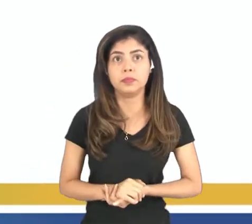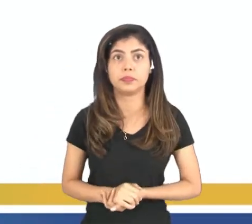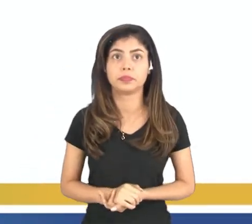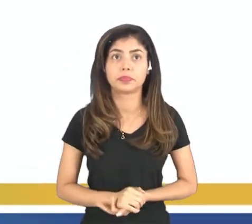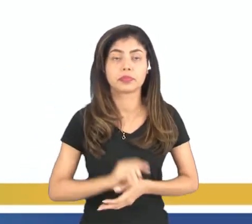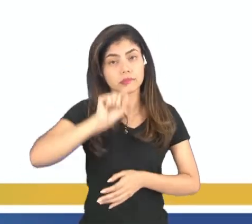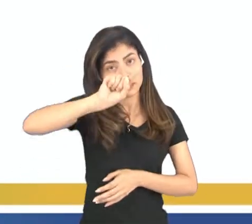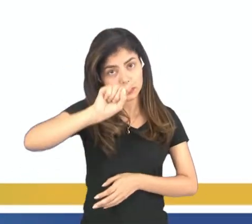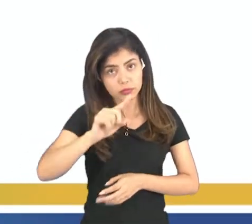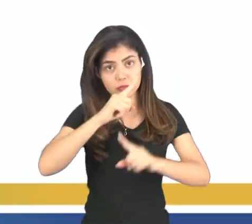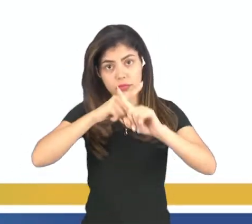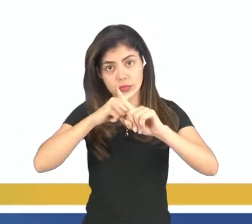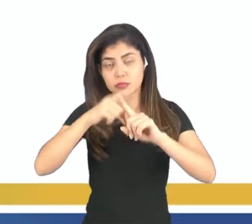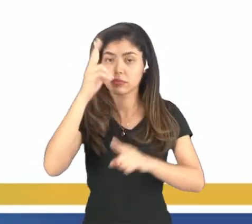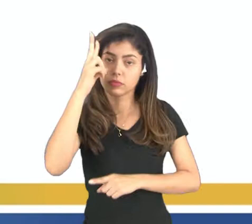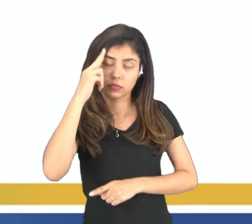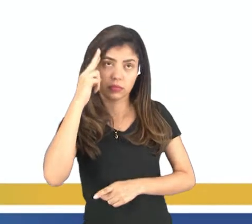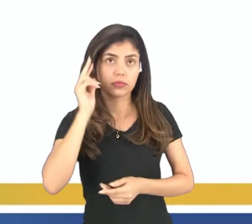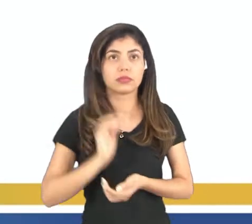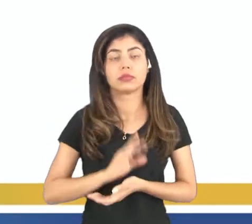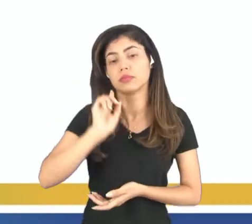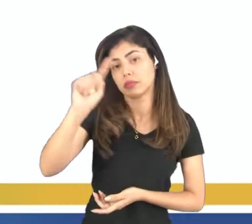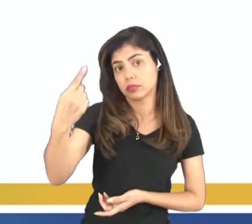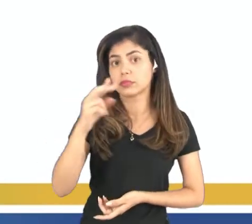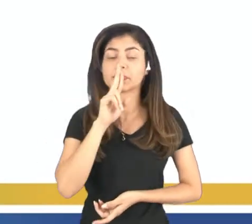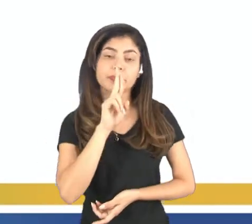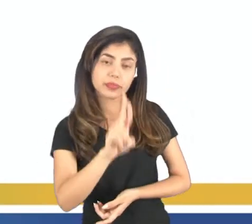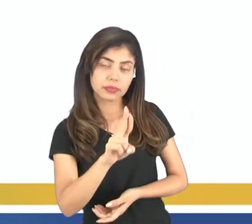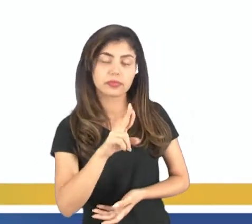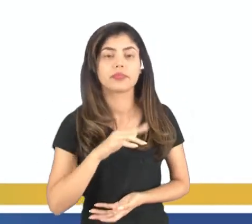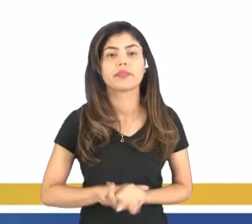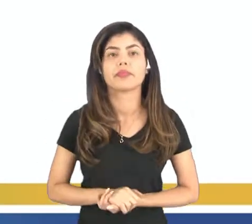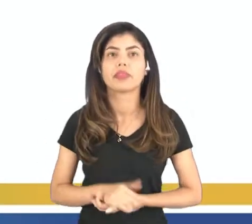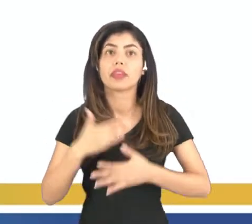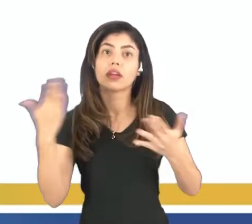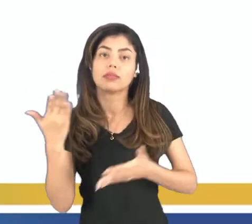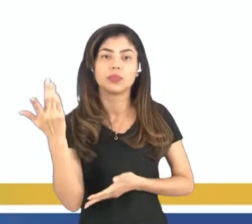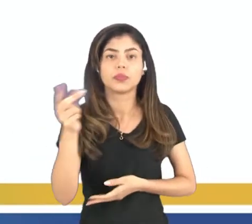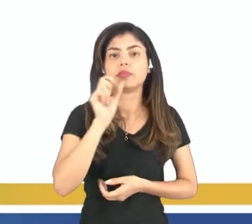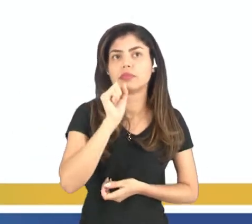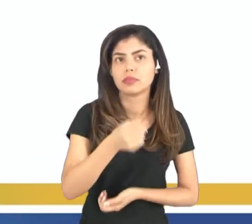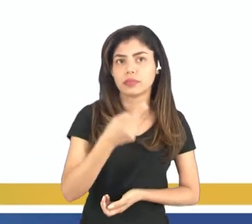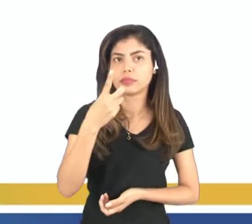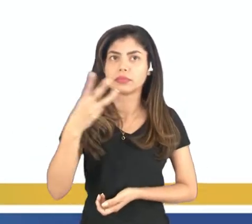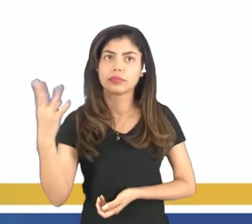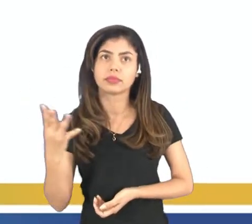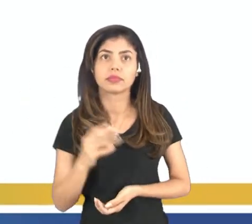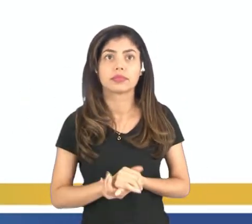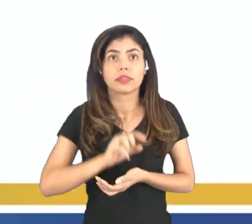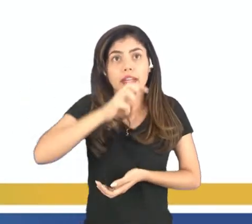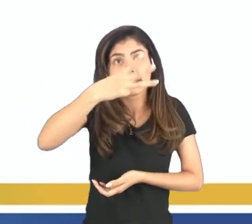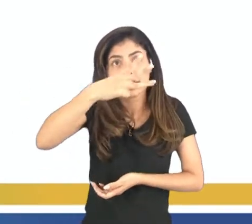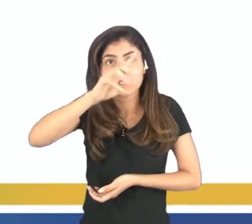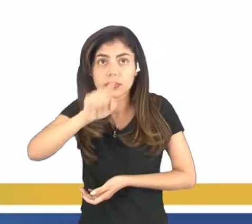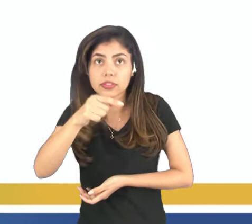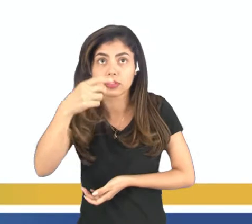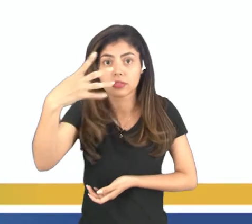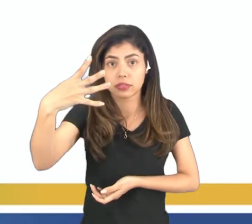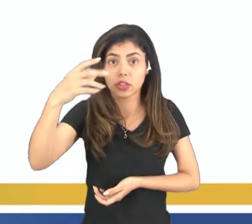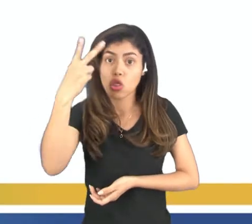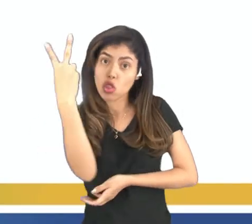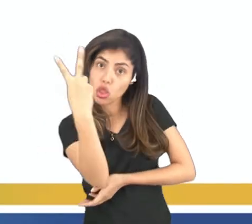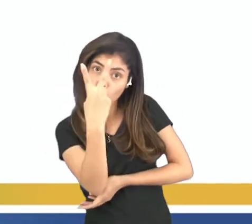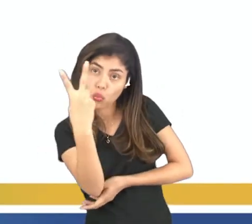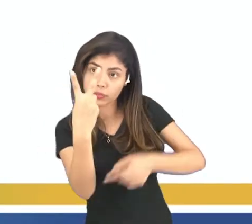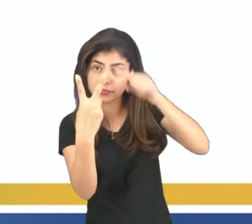e você vai fazer essa multiplicação normalmente e lá no resultado pessoal nós vamos contar o 3,49